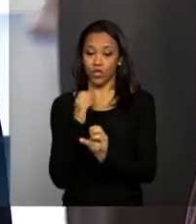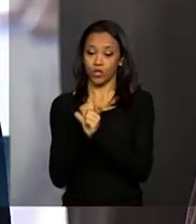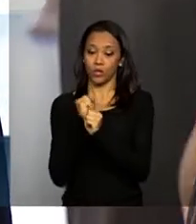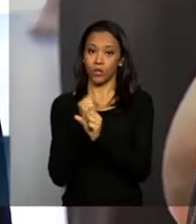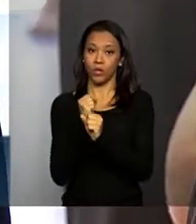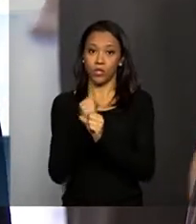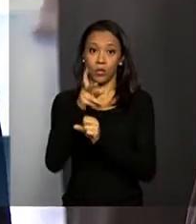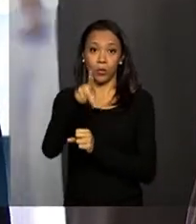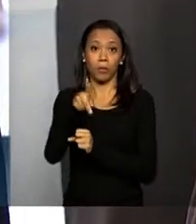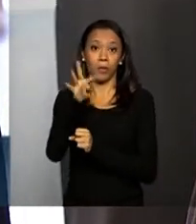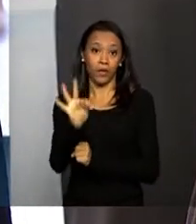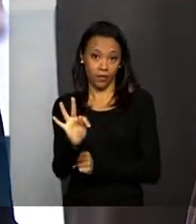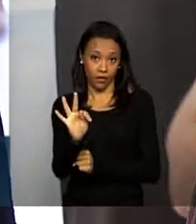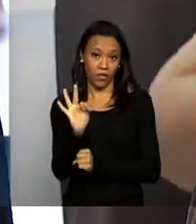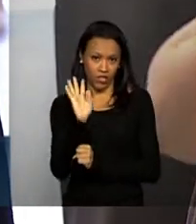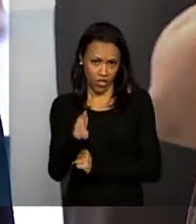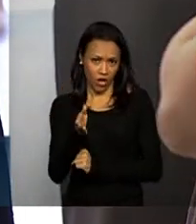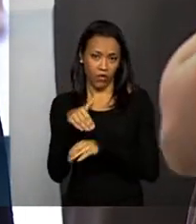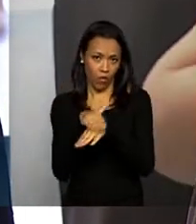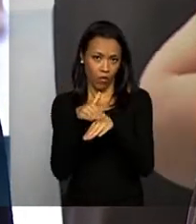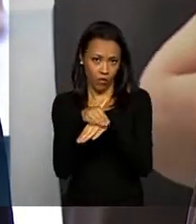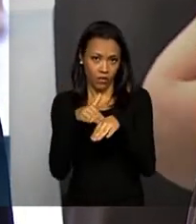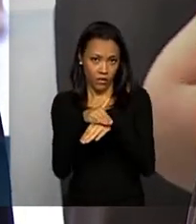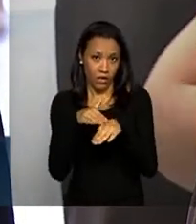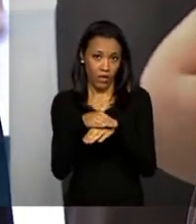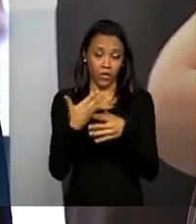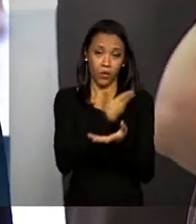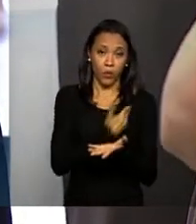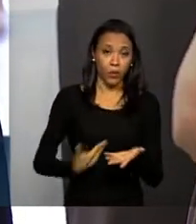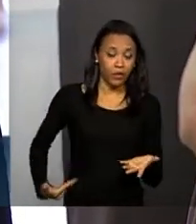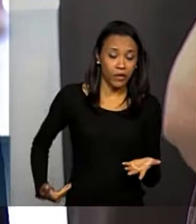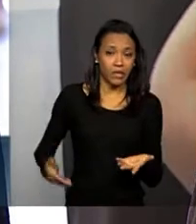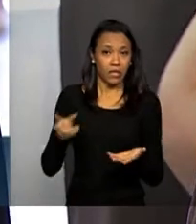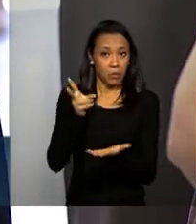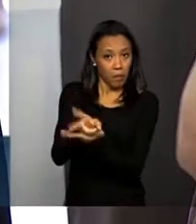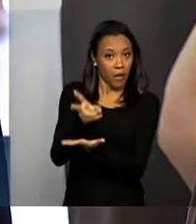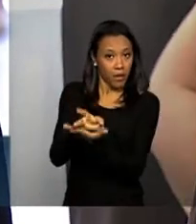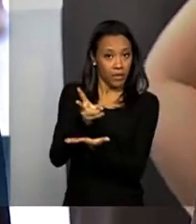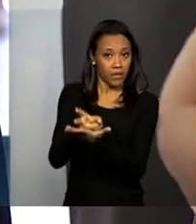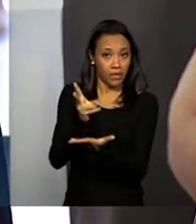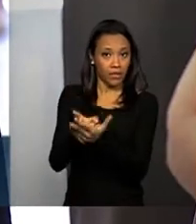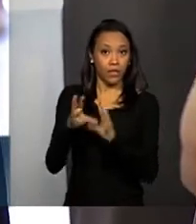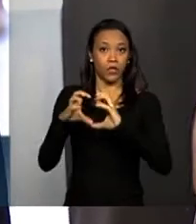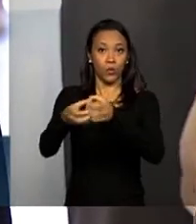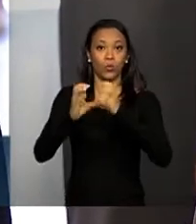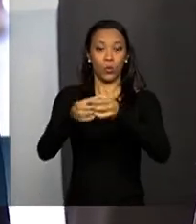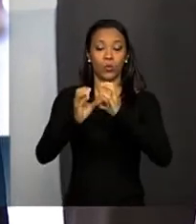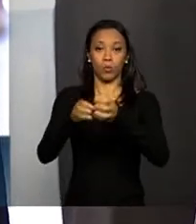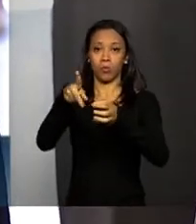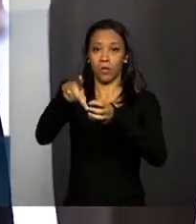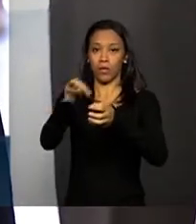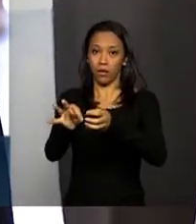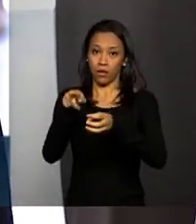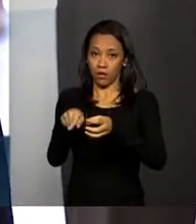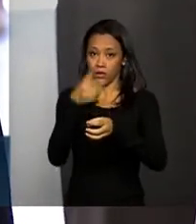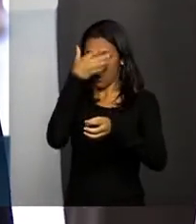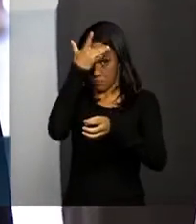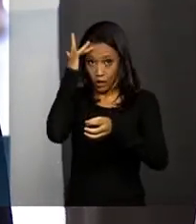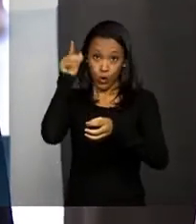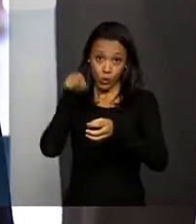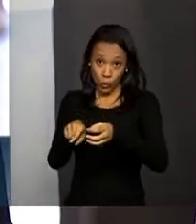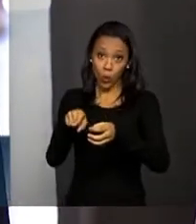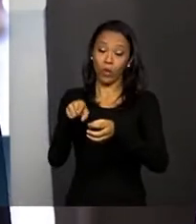foi discutido na reunião, se o governo teme que a manutenção dele no partido, conforme o partido está defendendo,